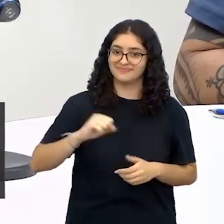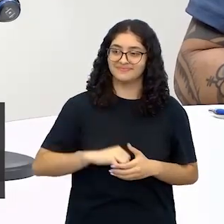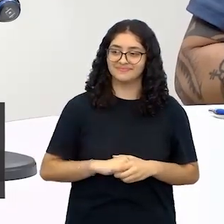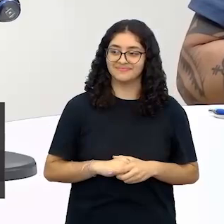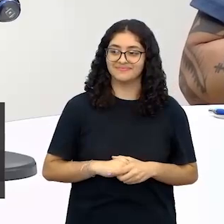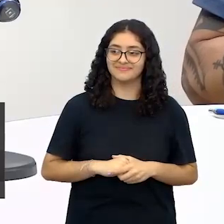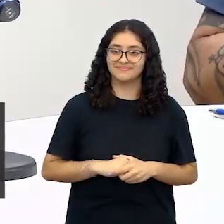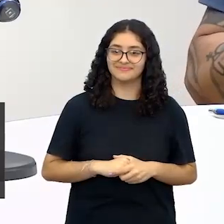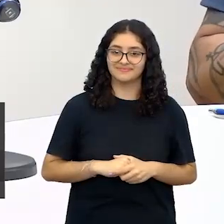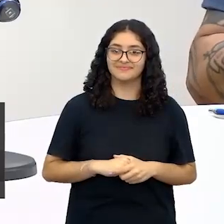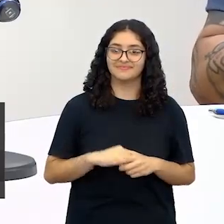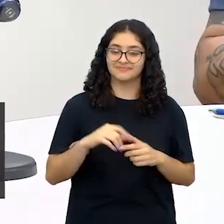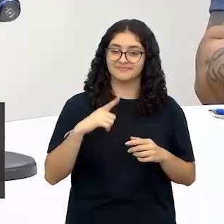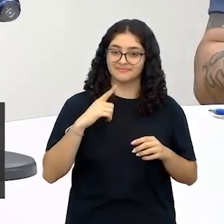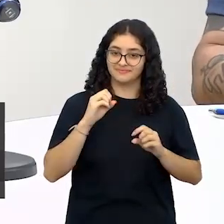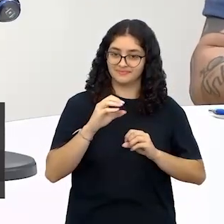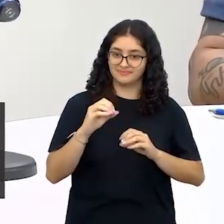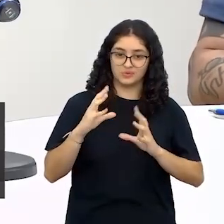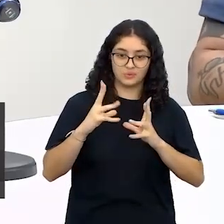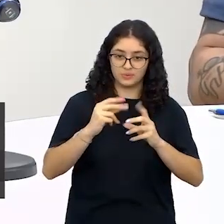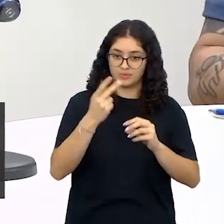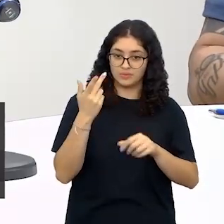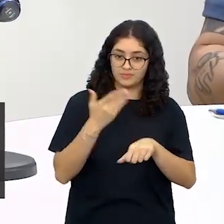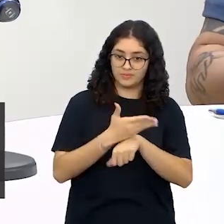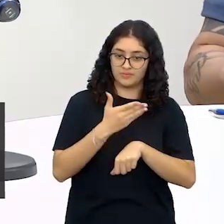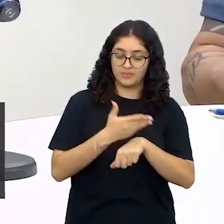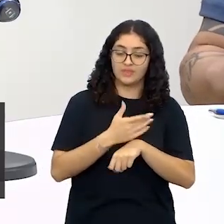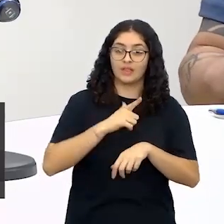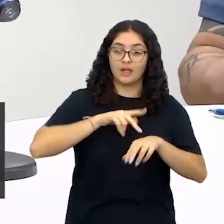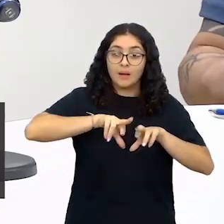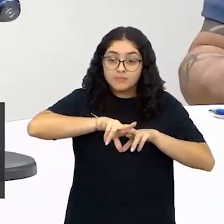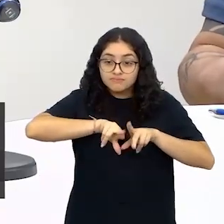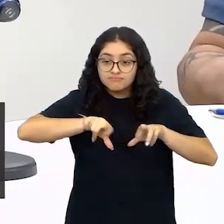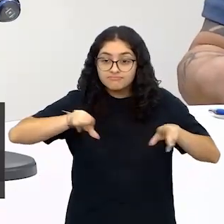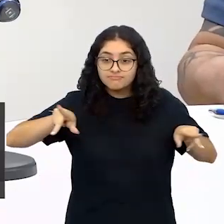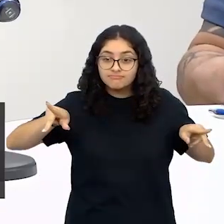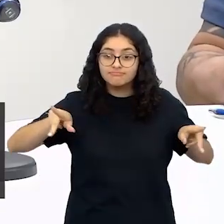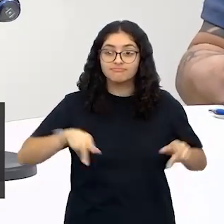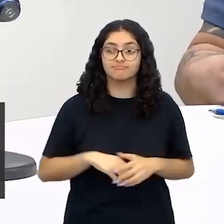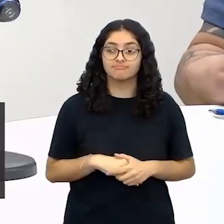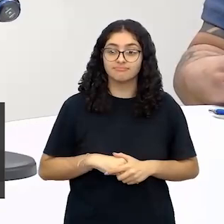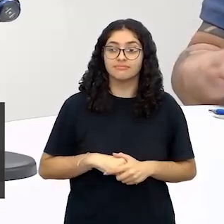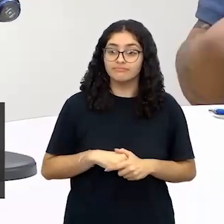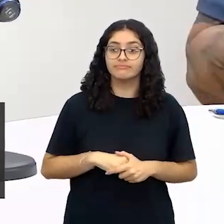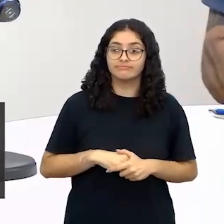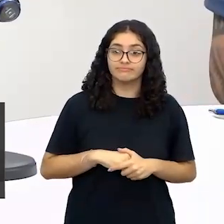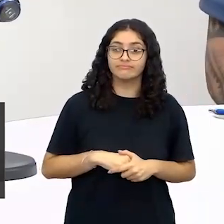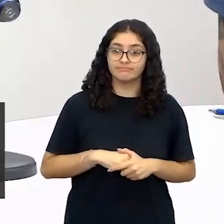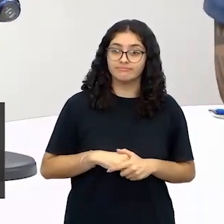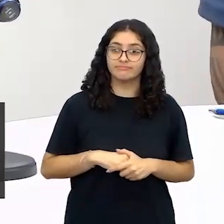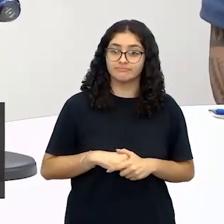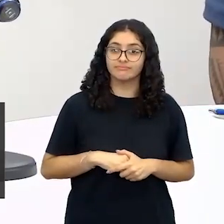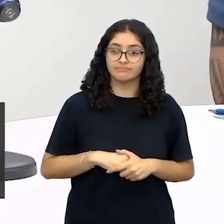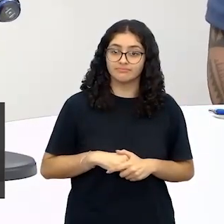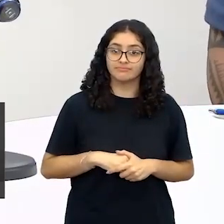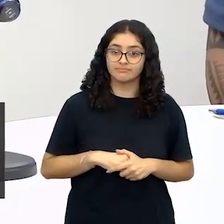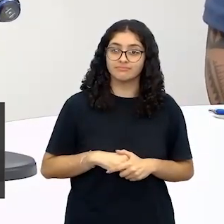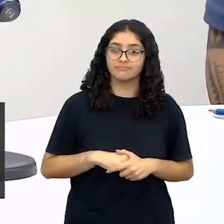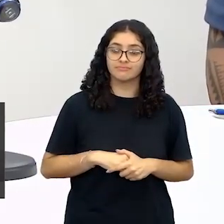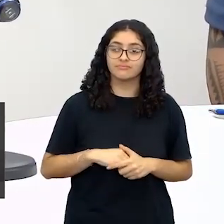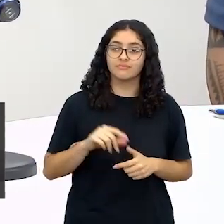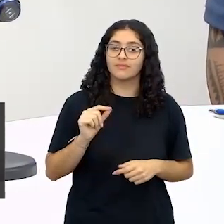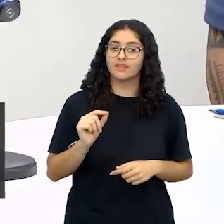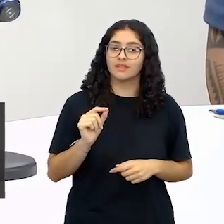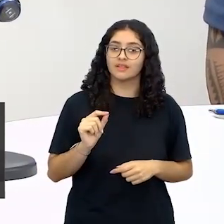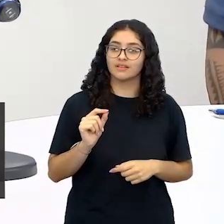estão falando do ensino integral, que é para todos, falando da diversidade. Exatamente, o desenho universal é aquele